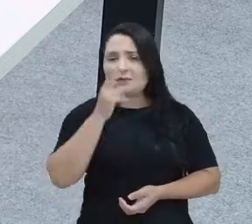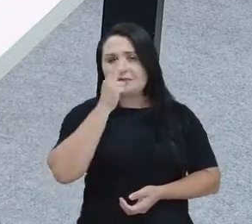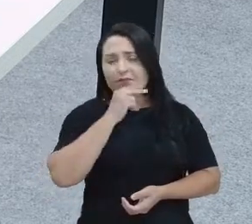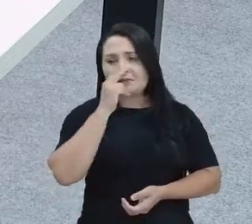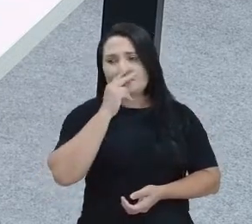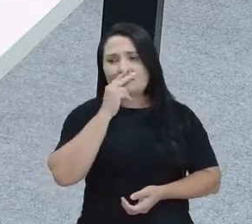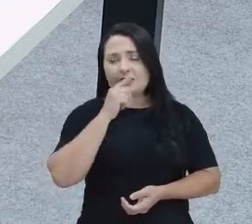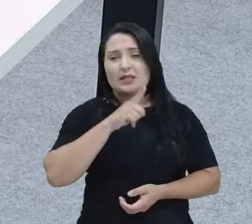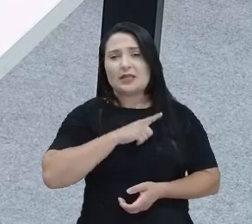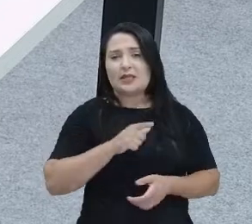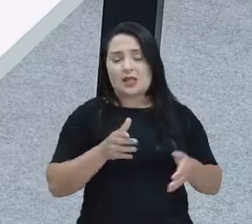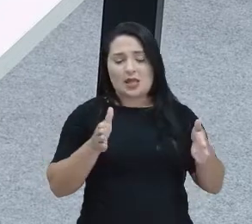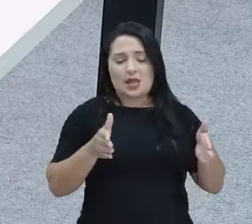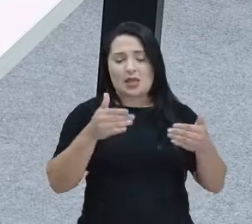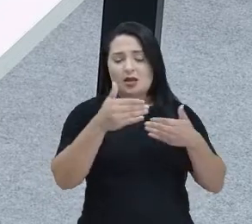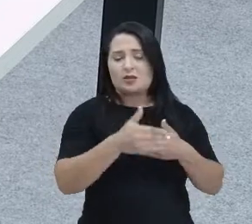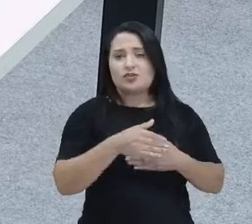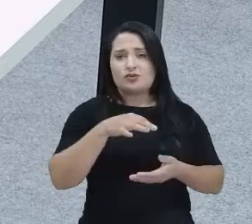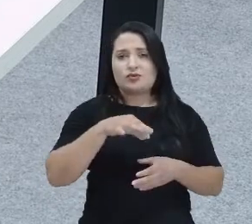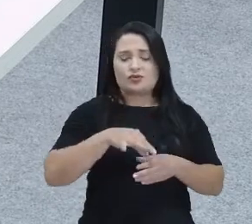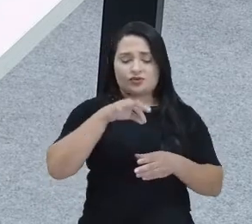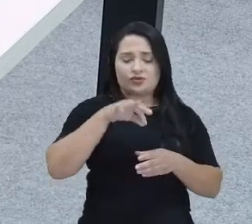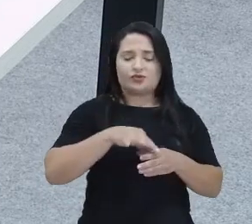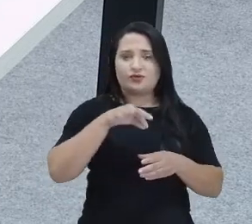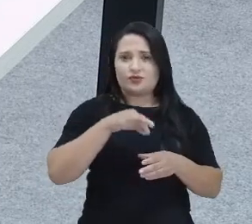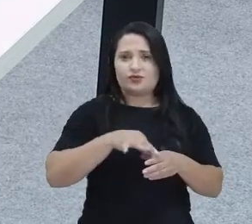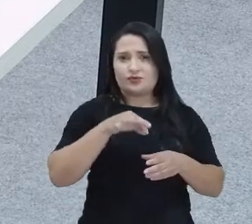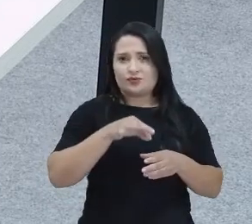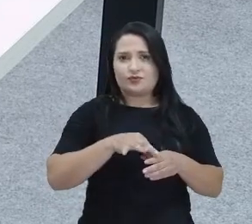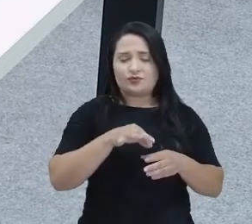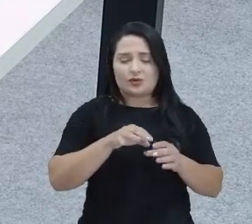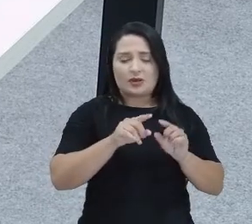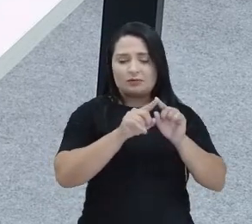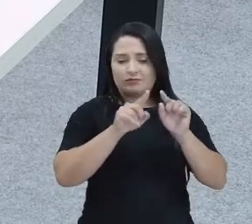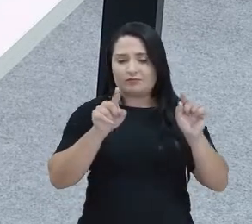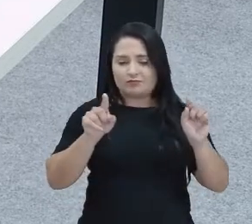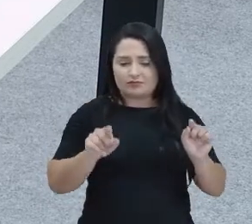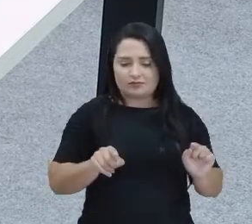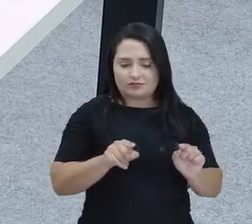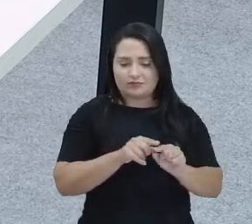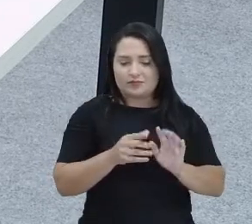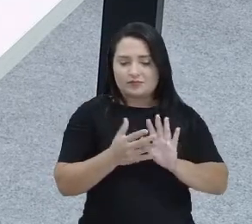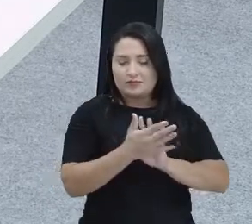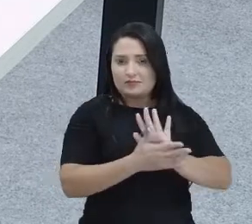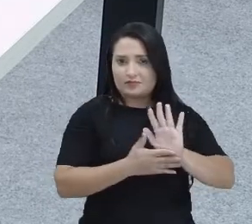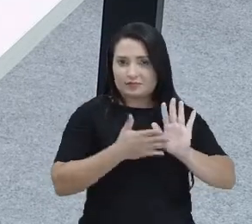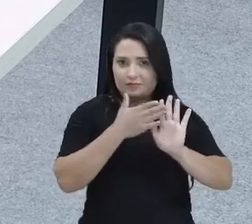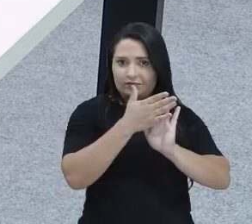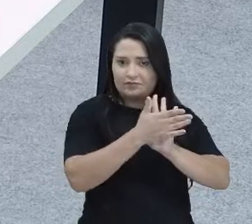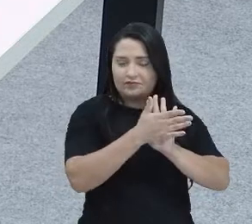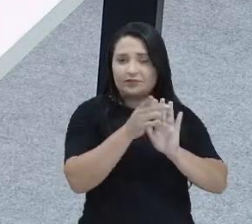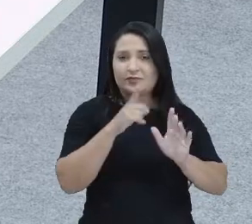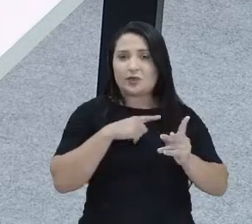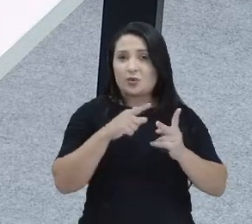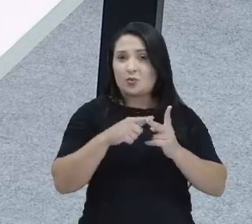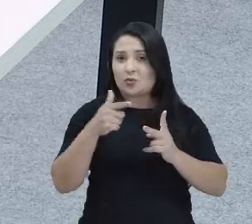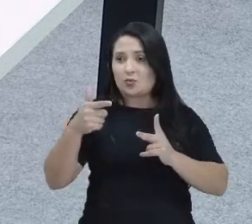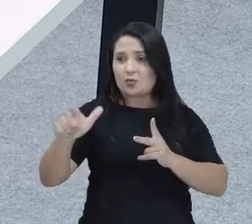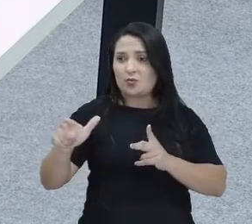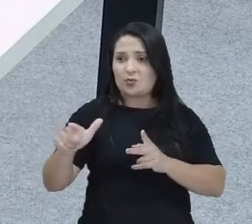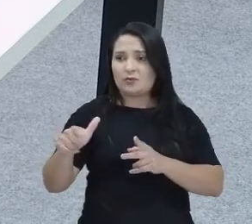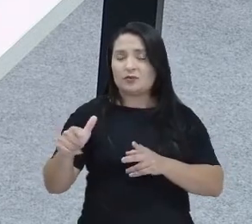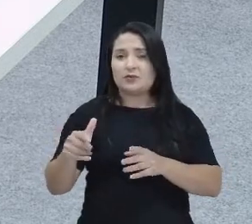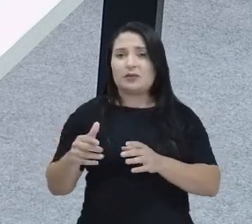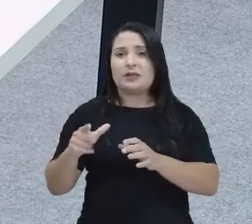a caixinha de chá com as faces retangulares, estão vendo? Eu tenho essa outra caixinha também que